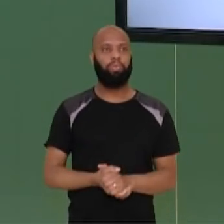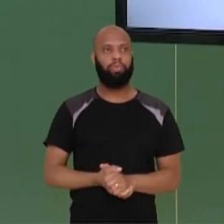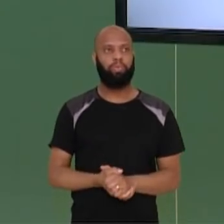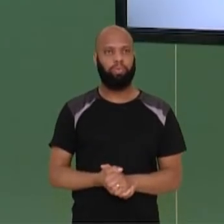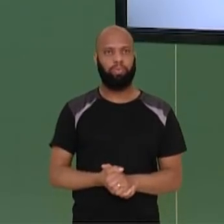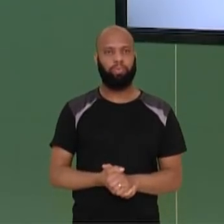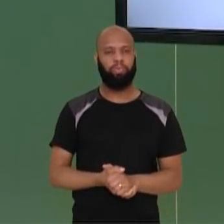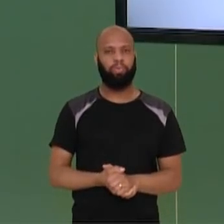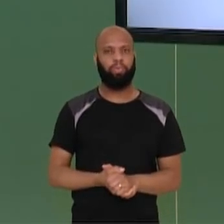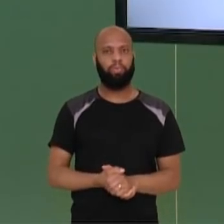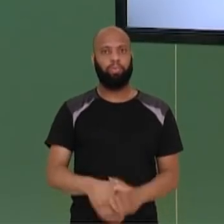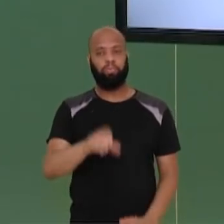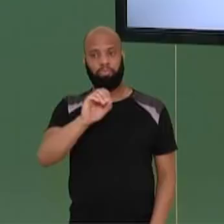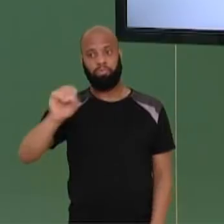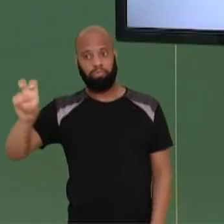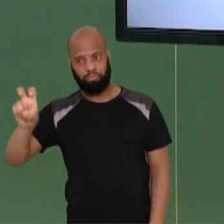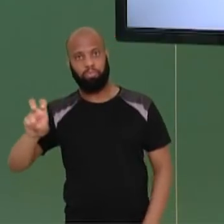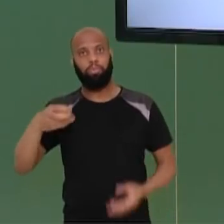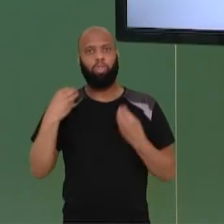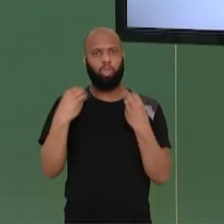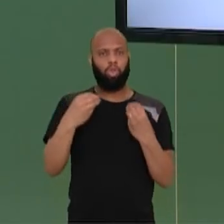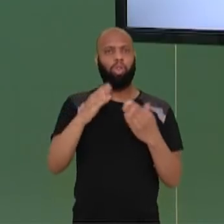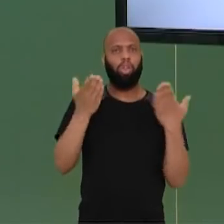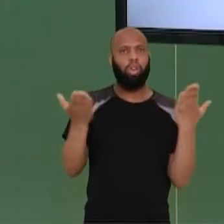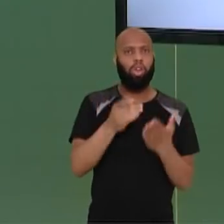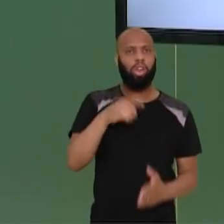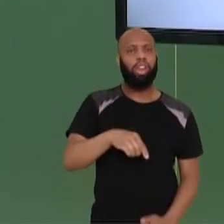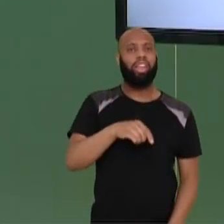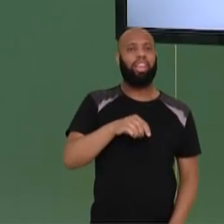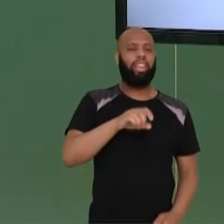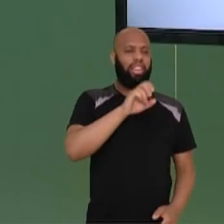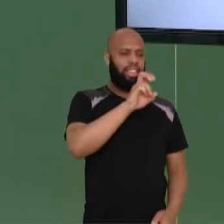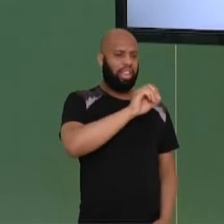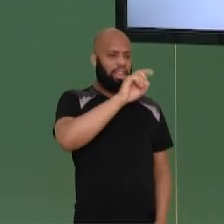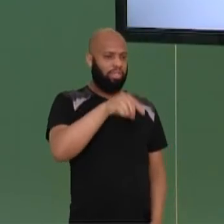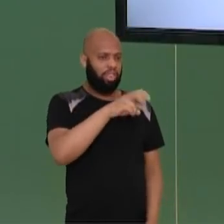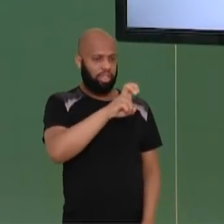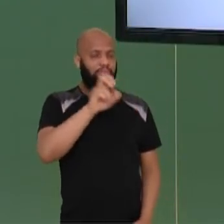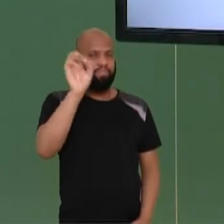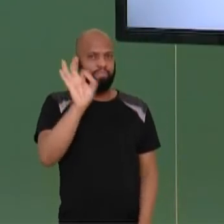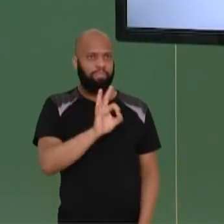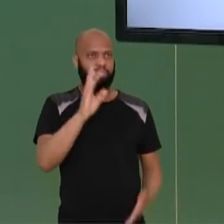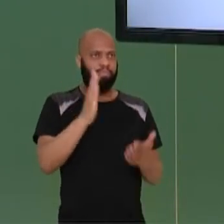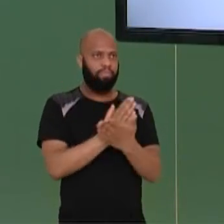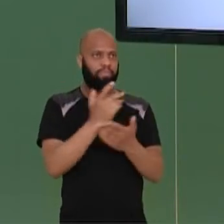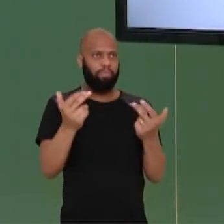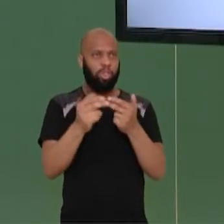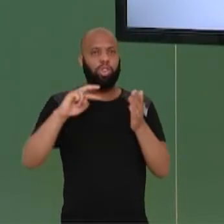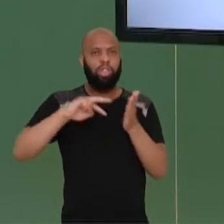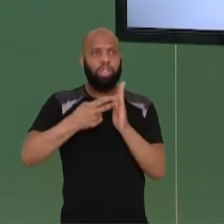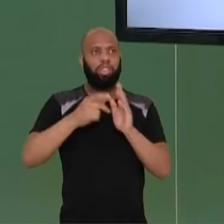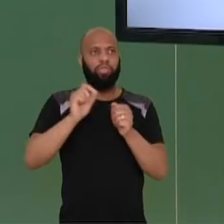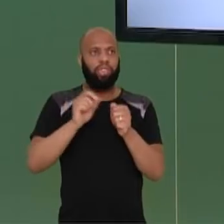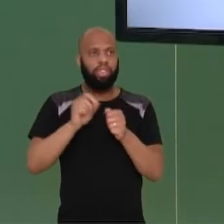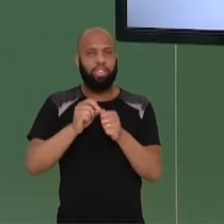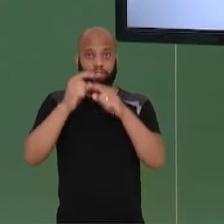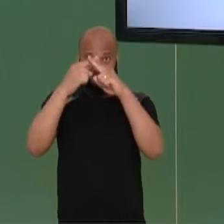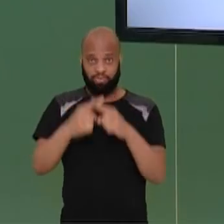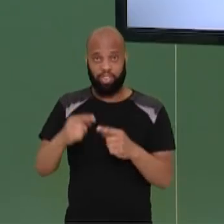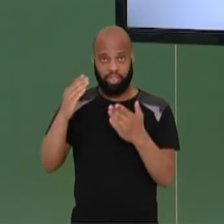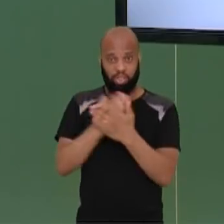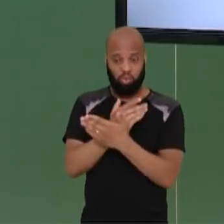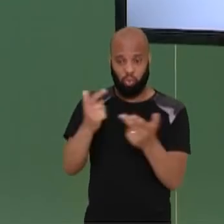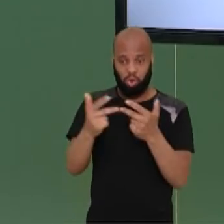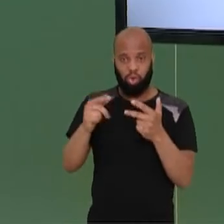0,005. Então, calcular 0,5% de alguma coisa é multiplicar essa alguma coisa